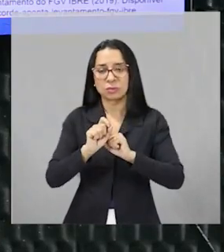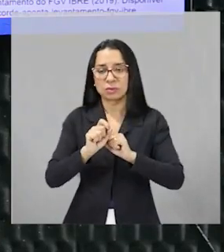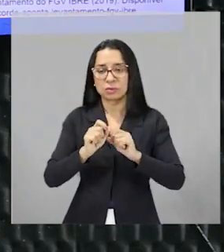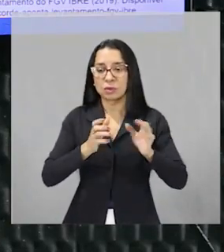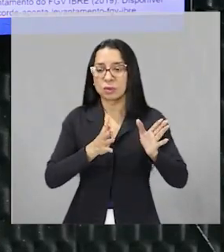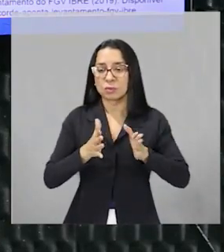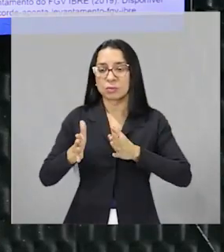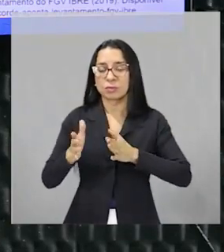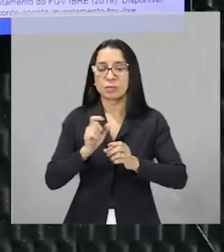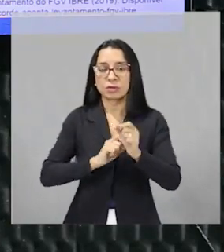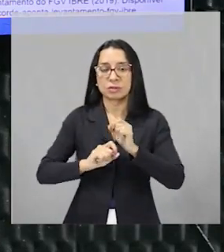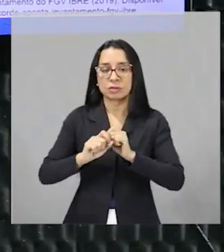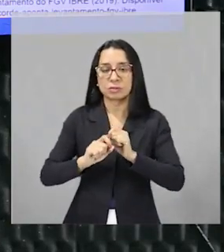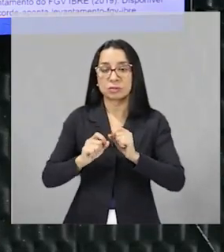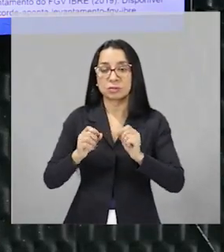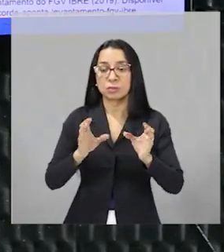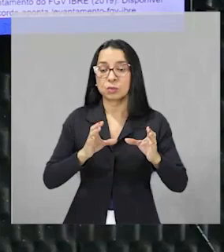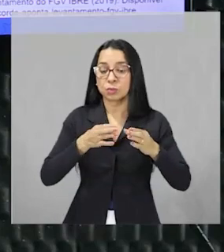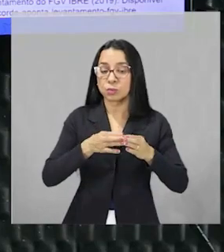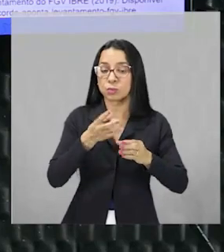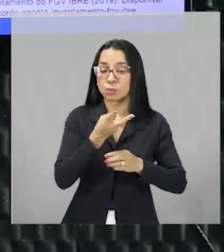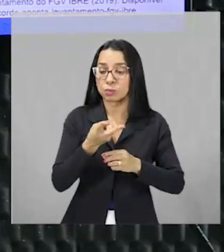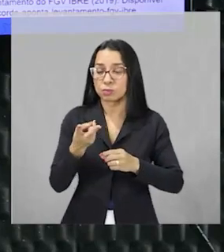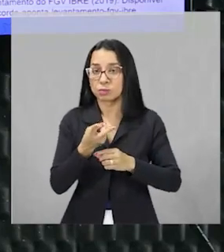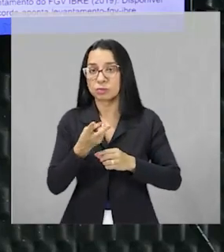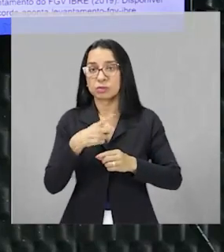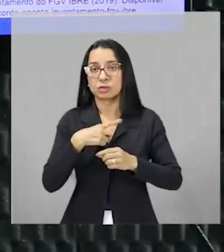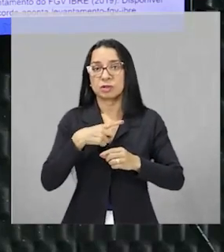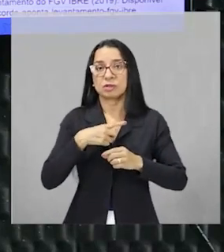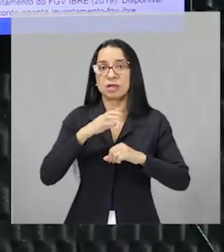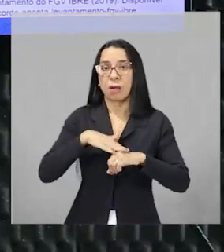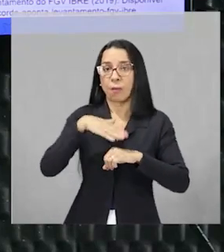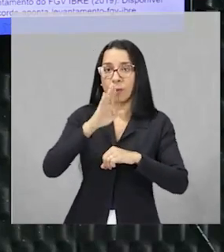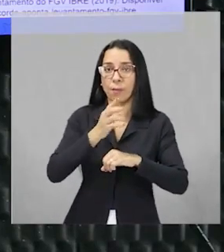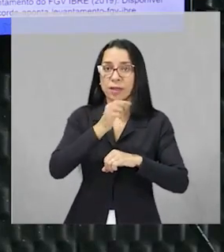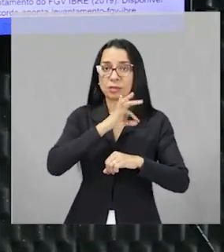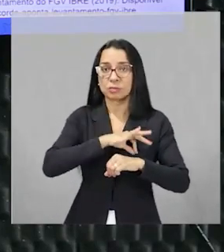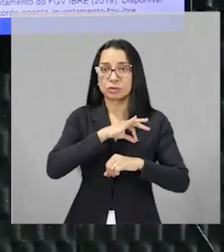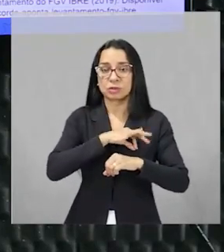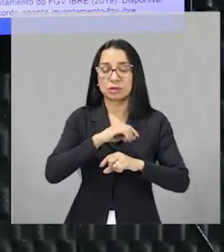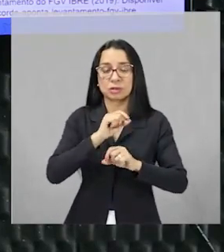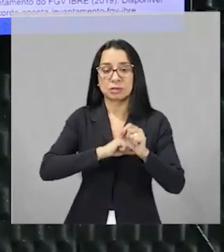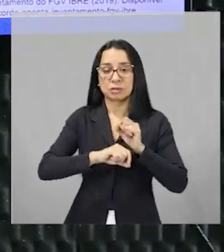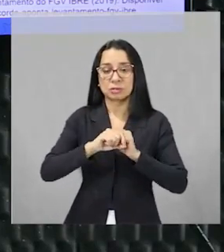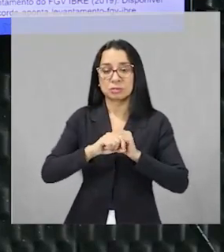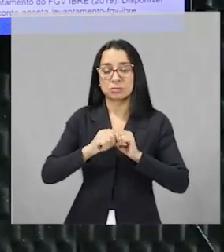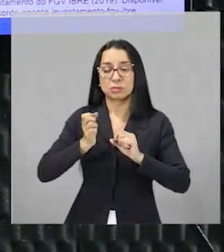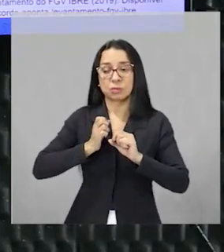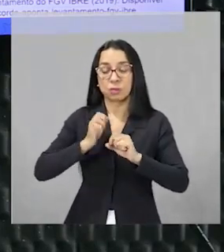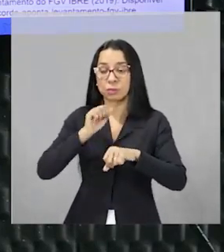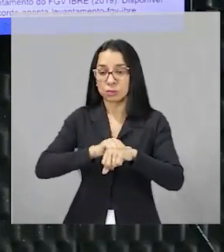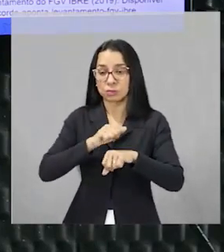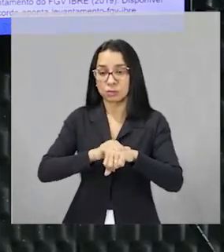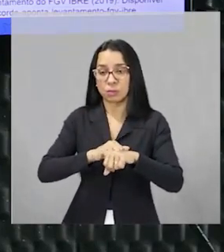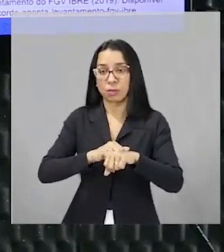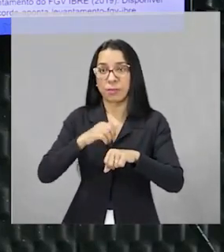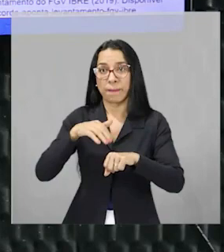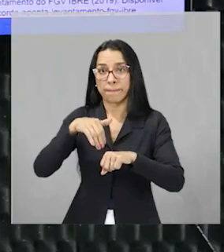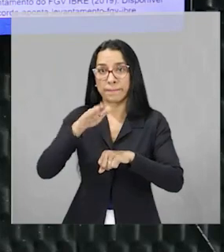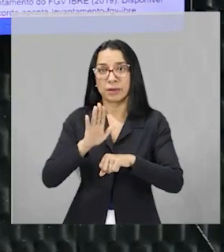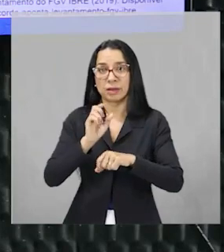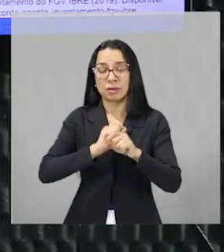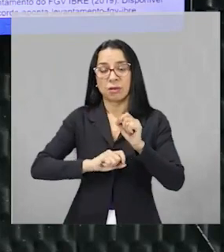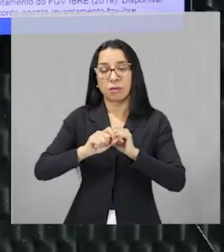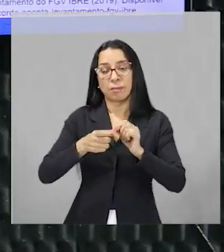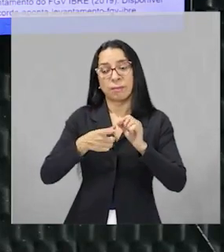período pré-crise ambos os grupos estavam tendo um aumento de renda, por mais que a camada mais pobre estava tendo maior, mas